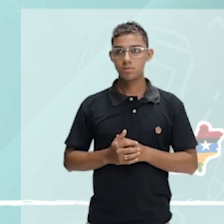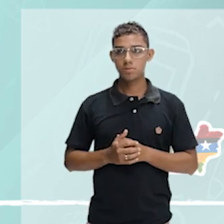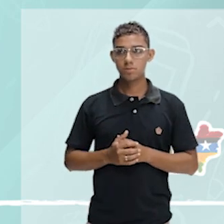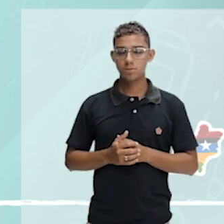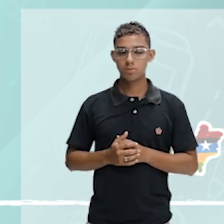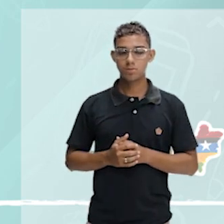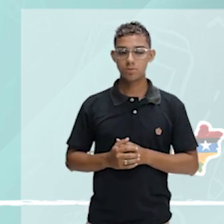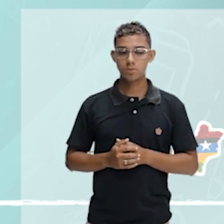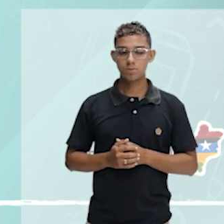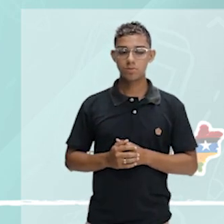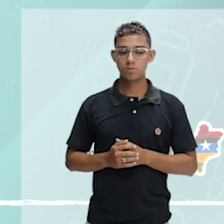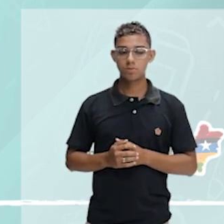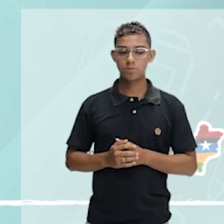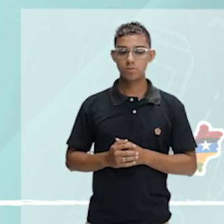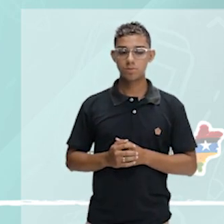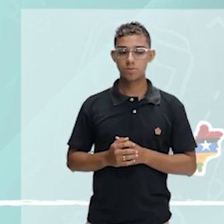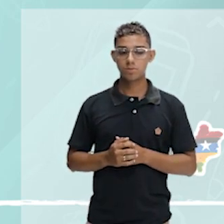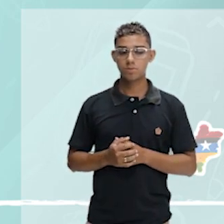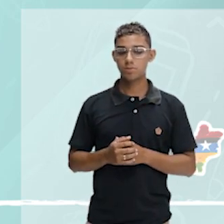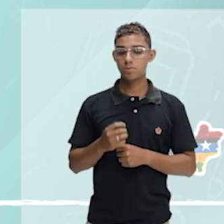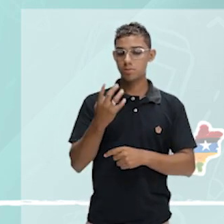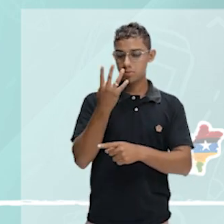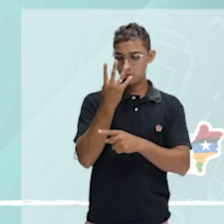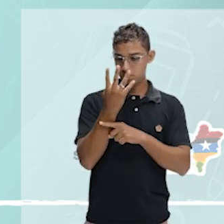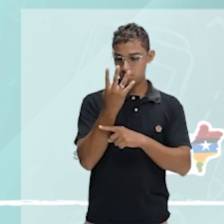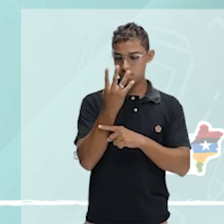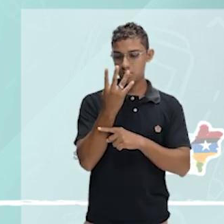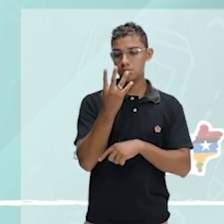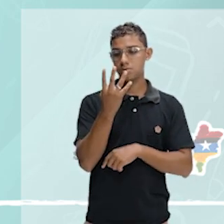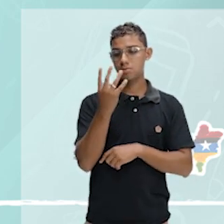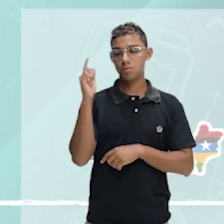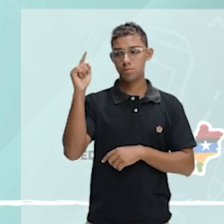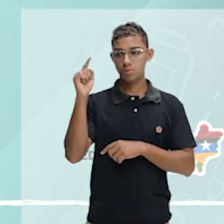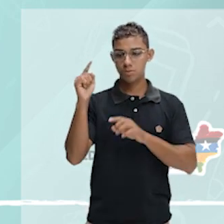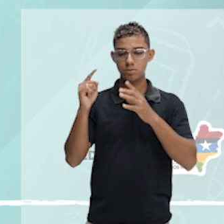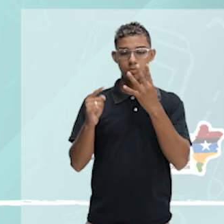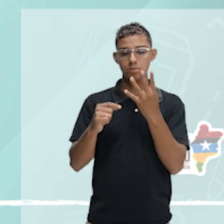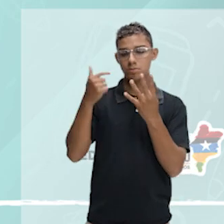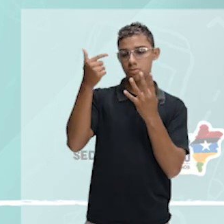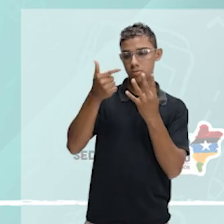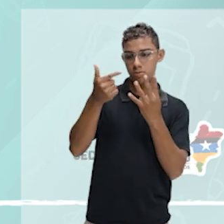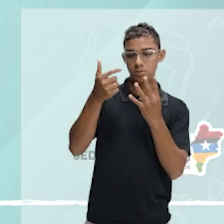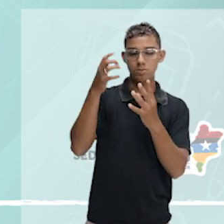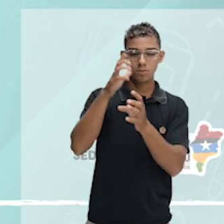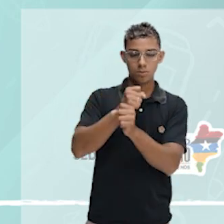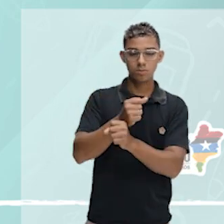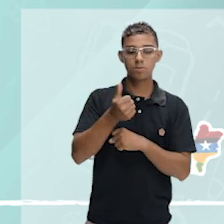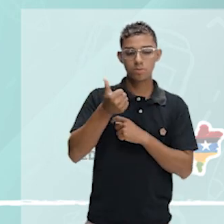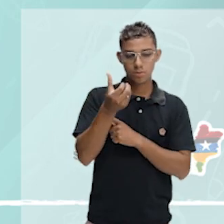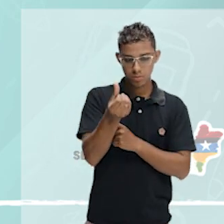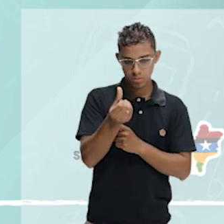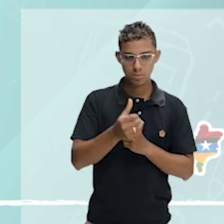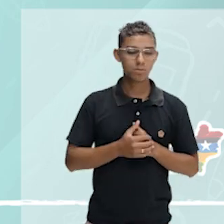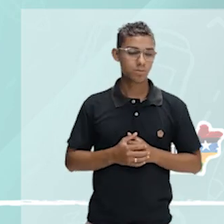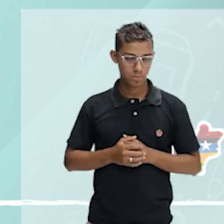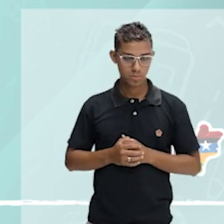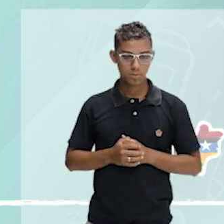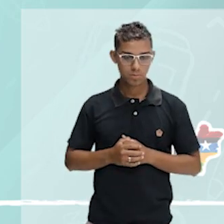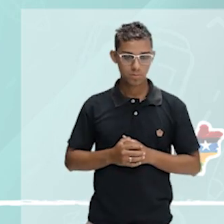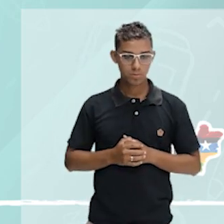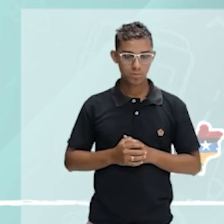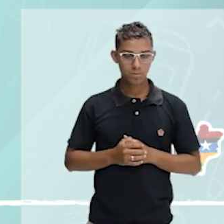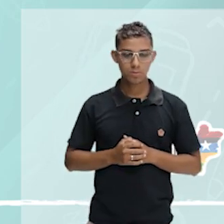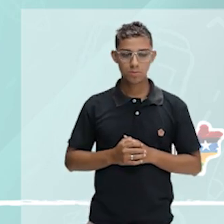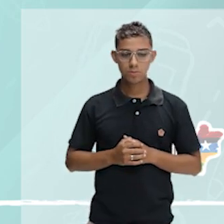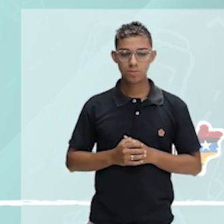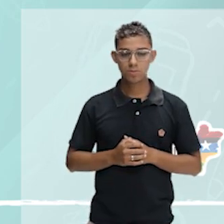elevado ao quadrado ou seja 16 próximo um quarto a menos um de novo negativo no expoente